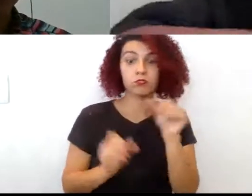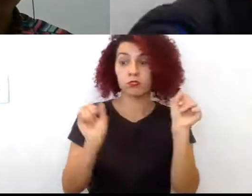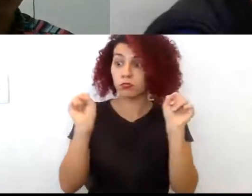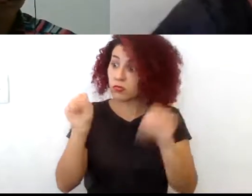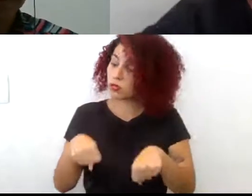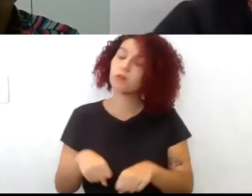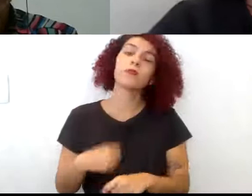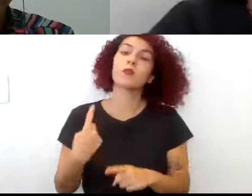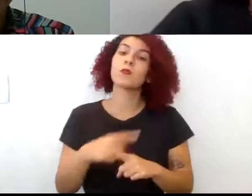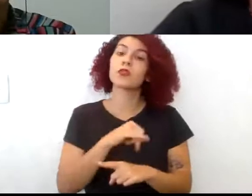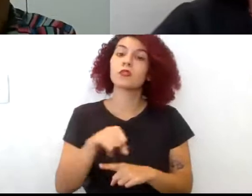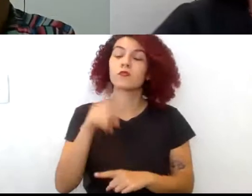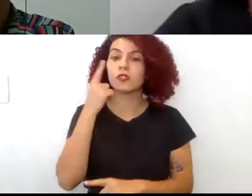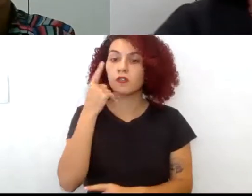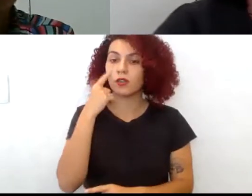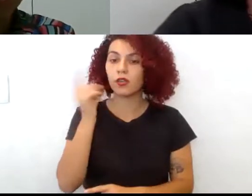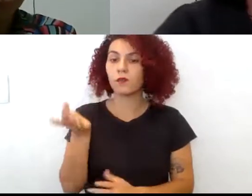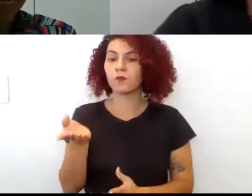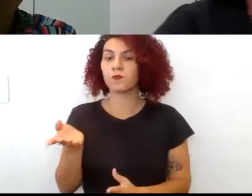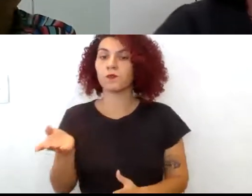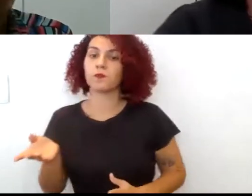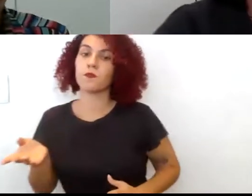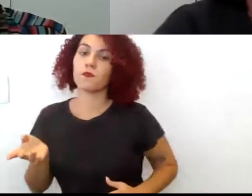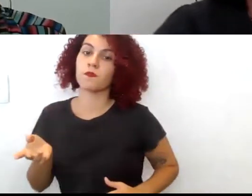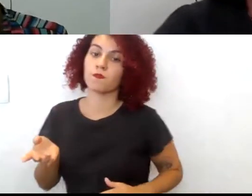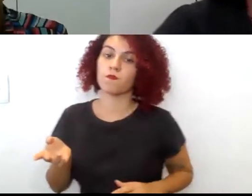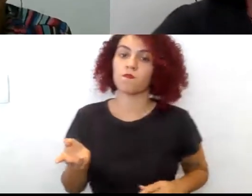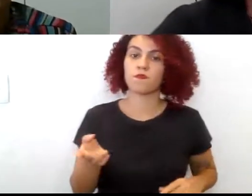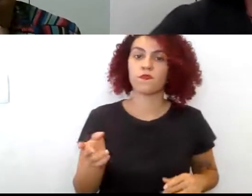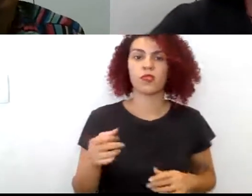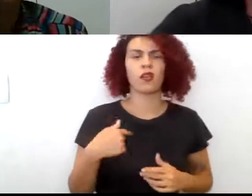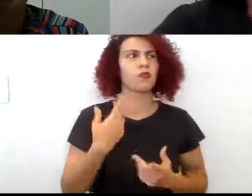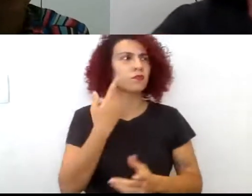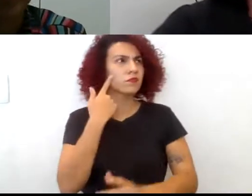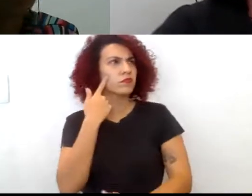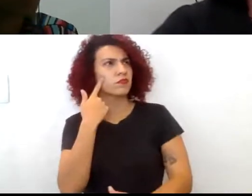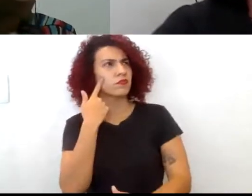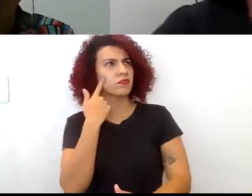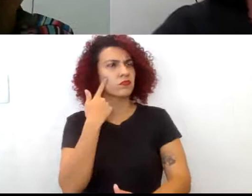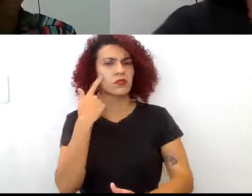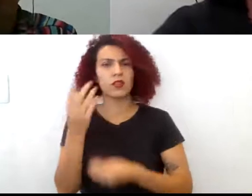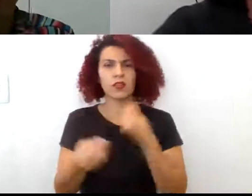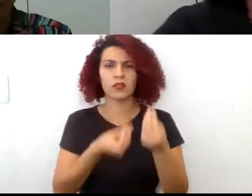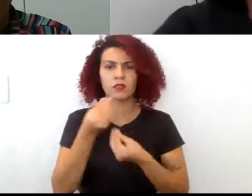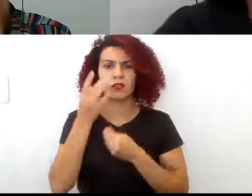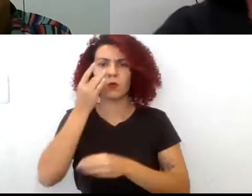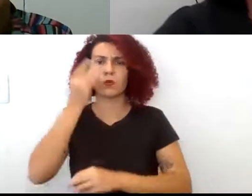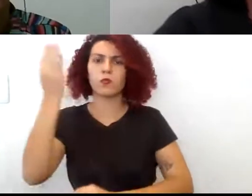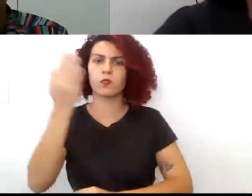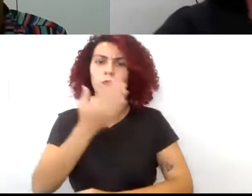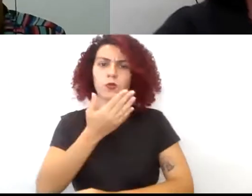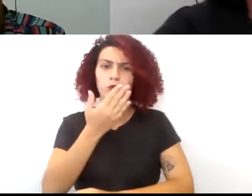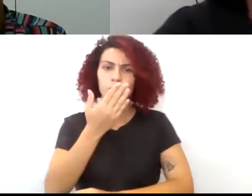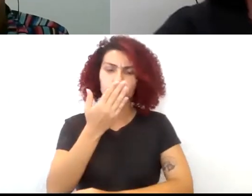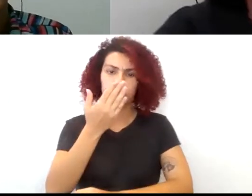o documentário em cima e vou voar e quando eu vi sua primeira vez também ficar assim por mais legal não tem prova né tá Não precisa ter provas que eu